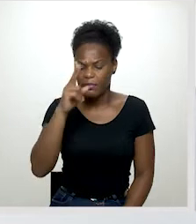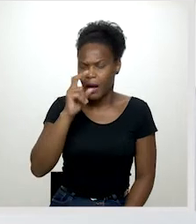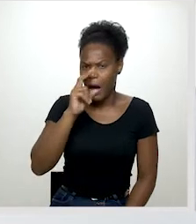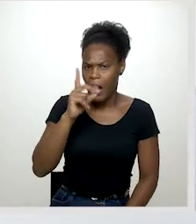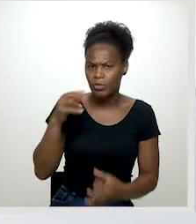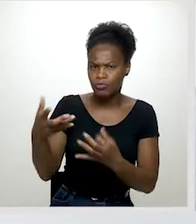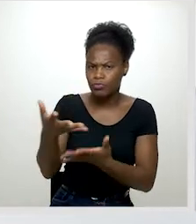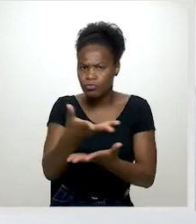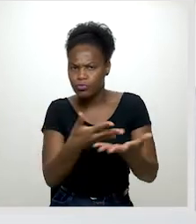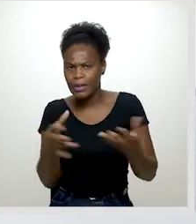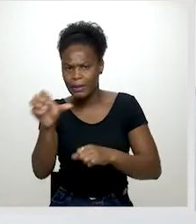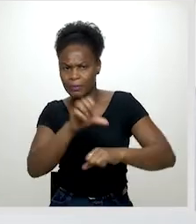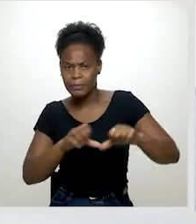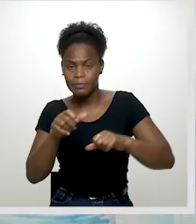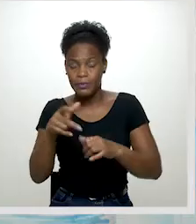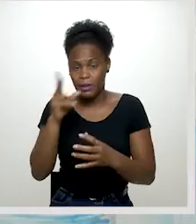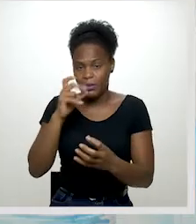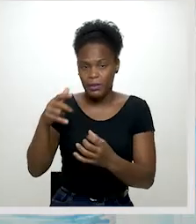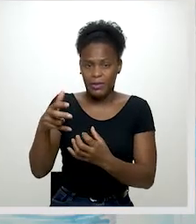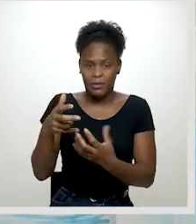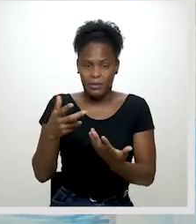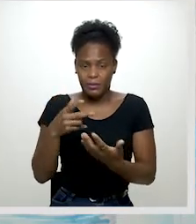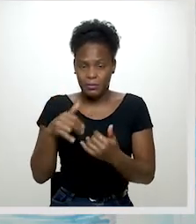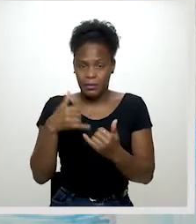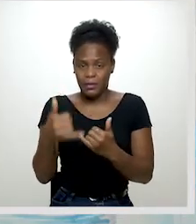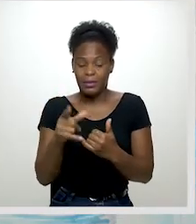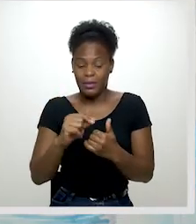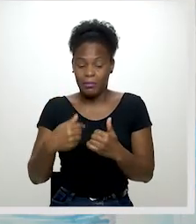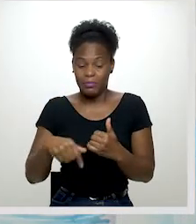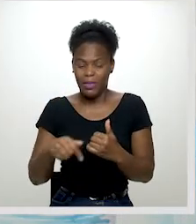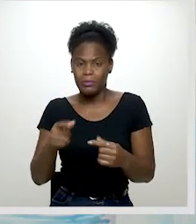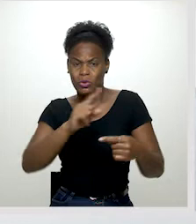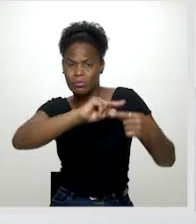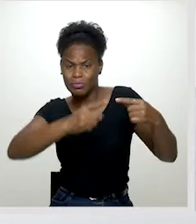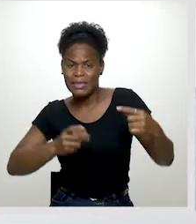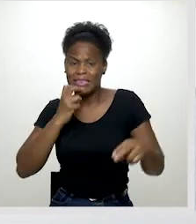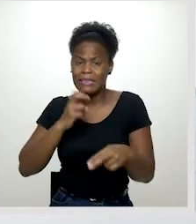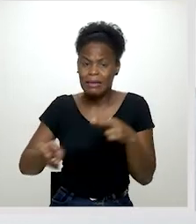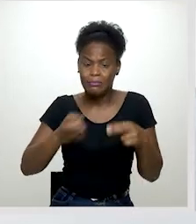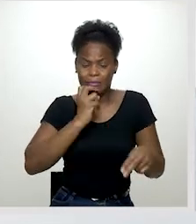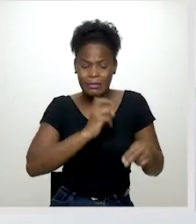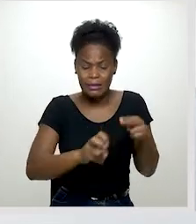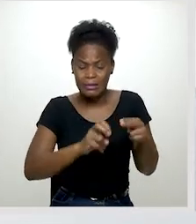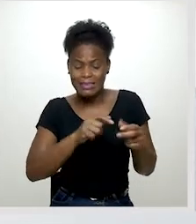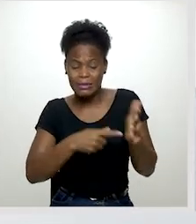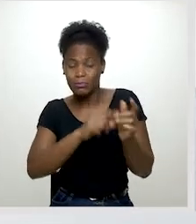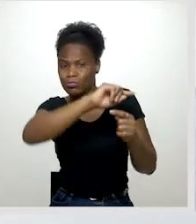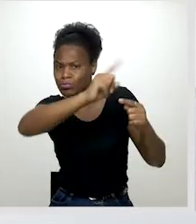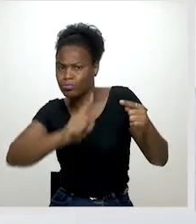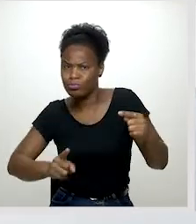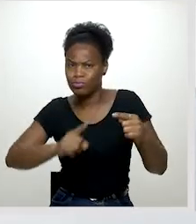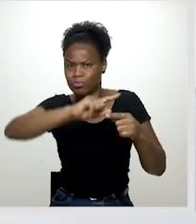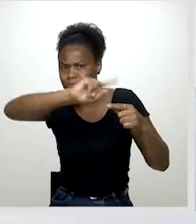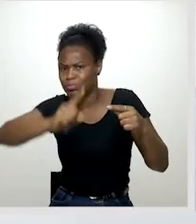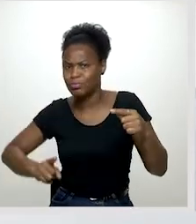quimicamente. Temos aqui as descargas elétricas, neste caso, os relâmpagos,